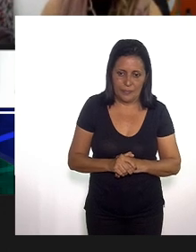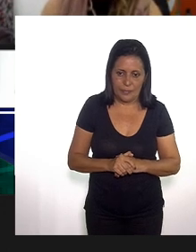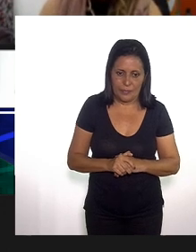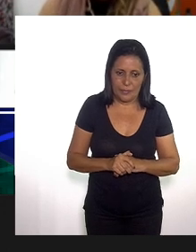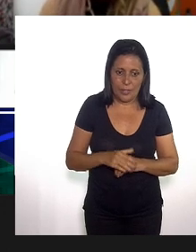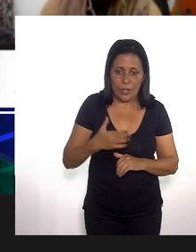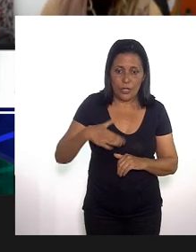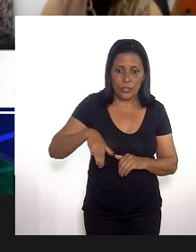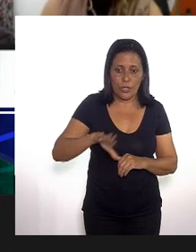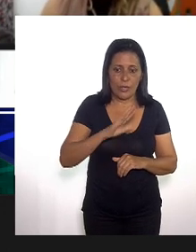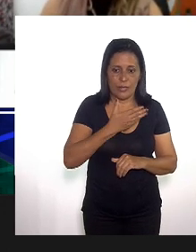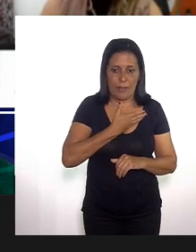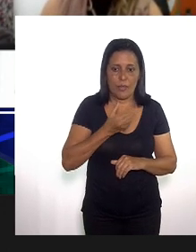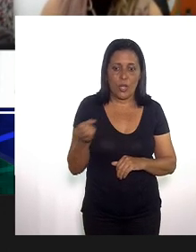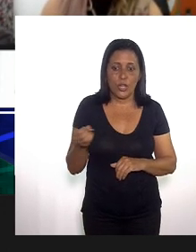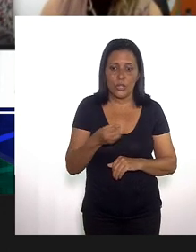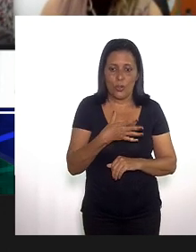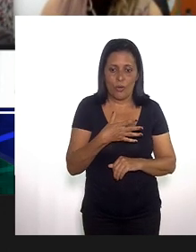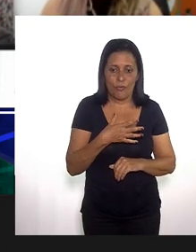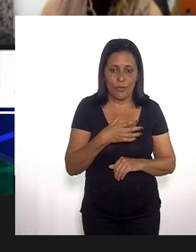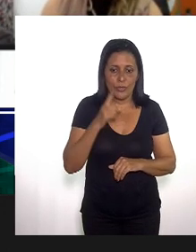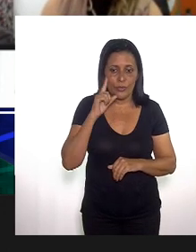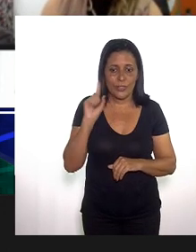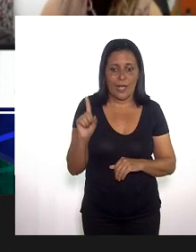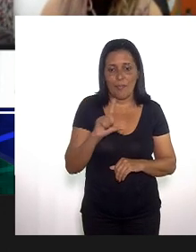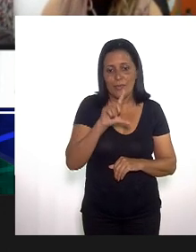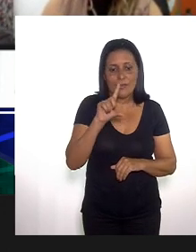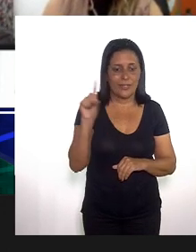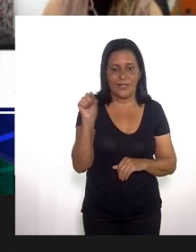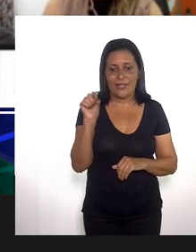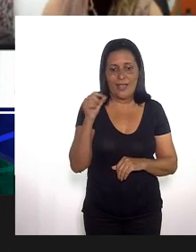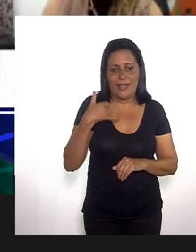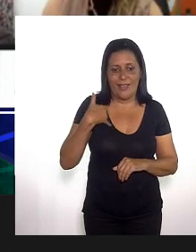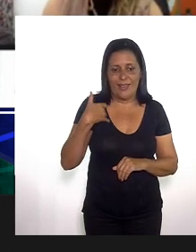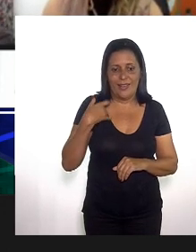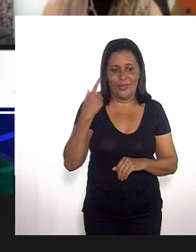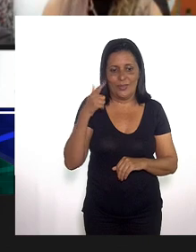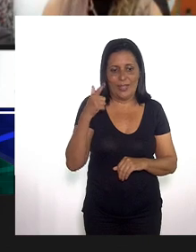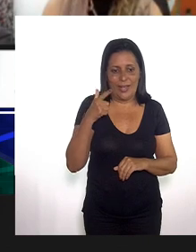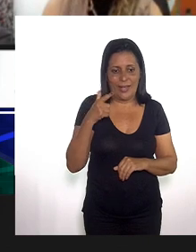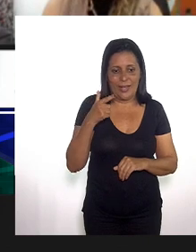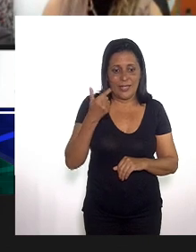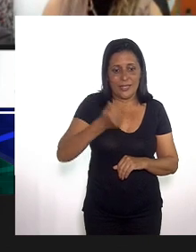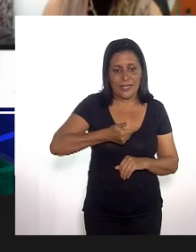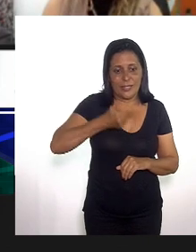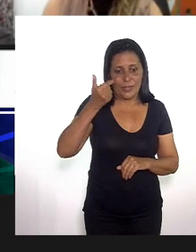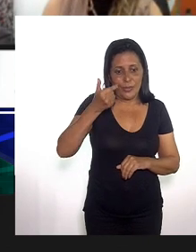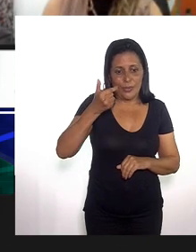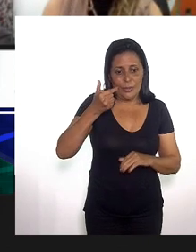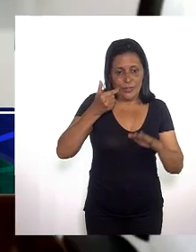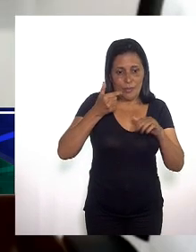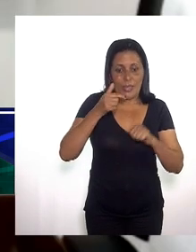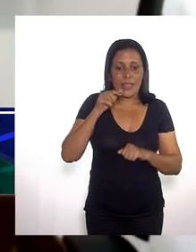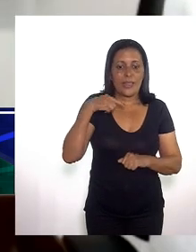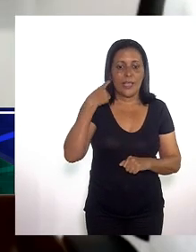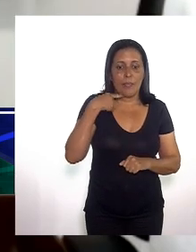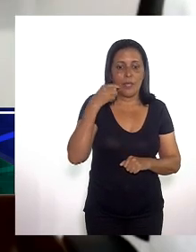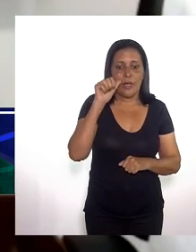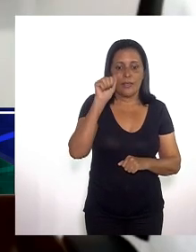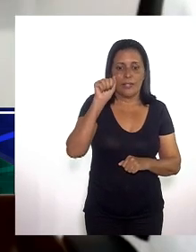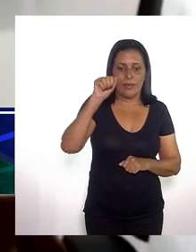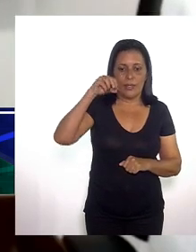Nosso amigo é novo ainda. Não tem nem 100 anos ainda. Vamos à segunda chamada. Deputado Anderson